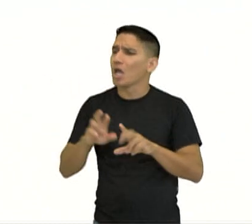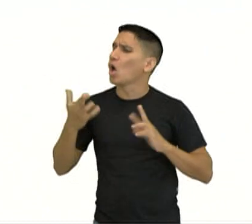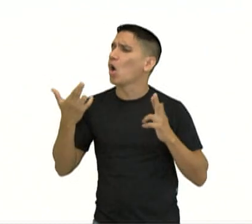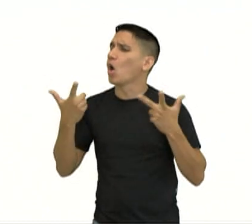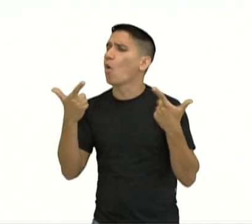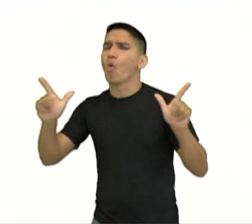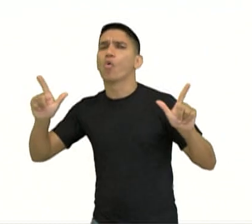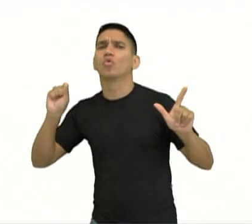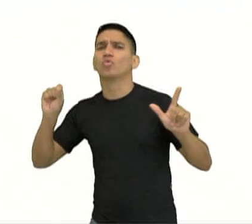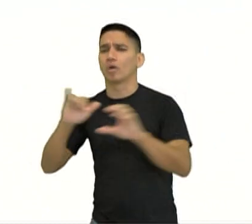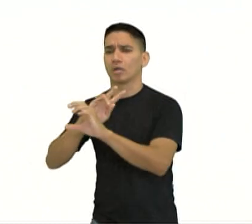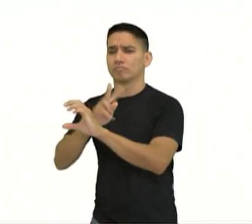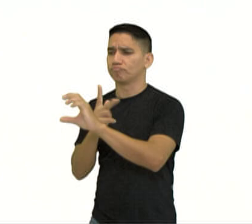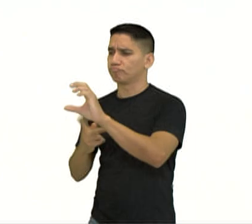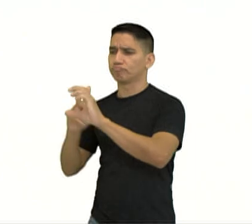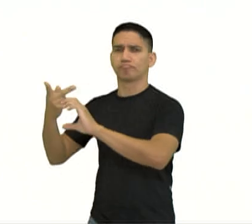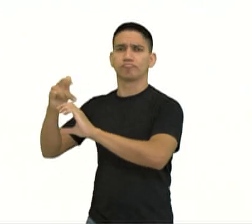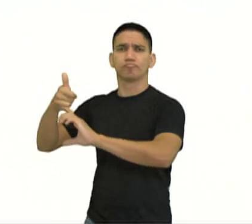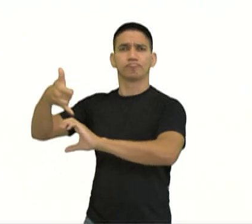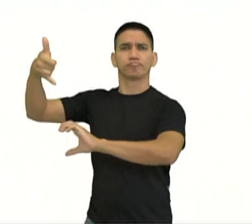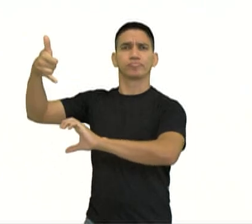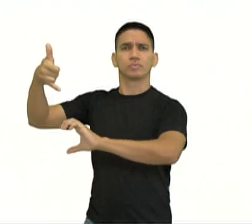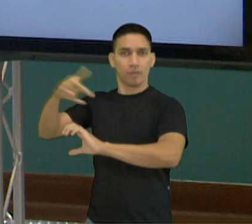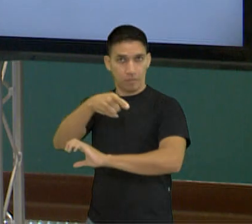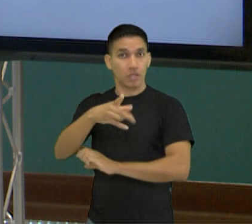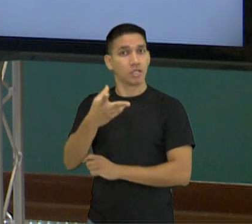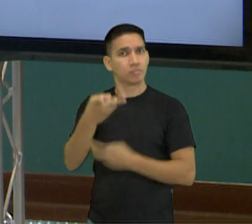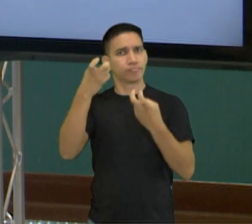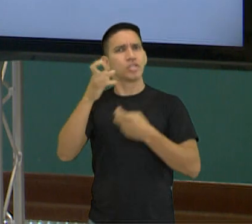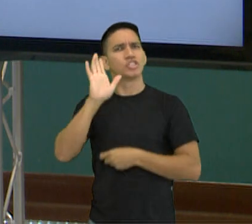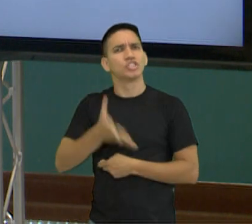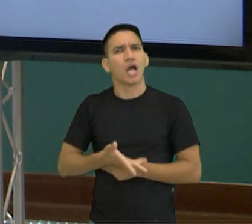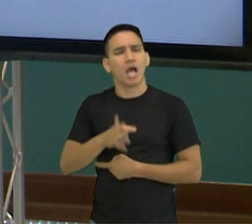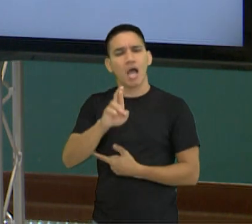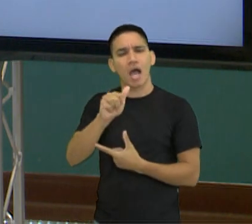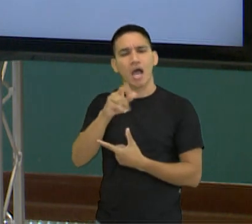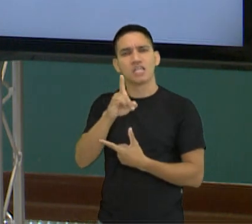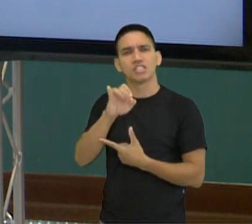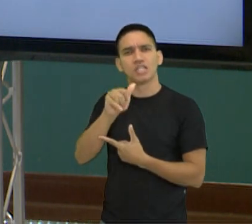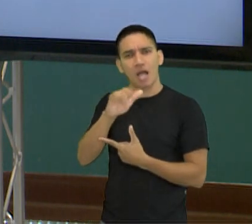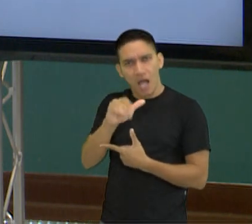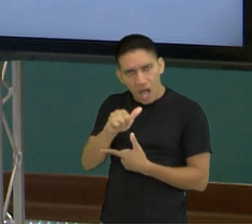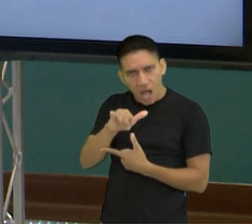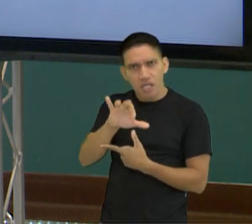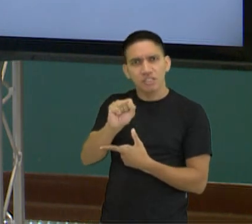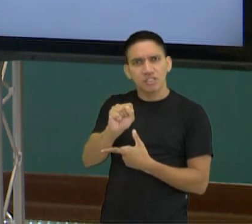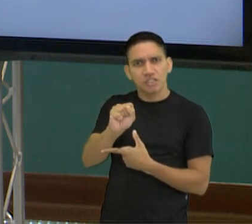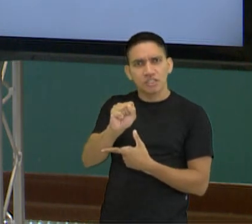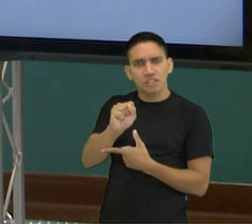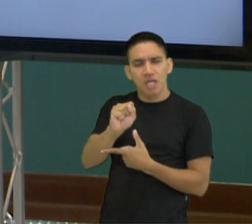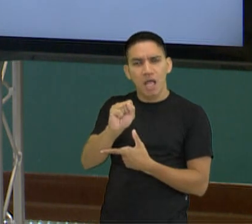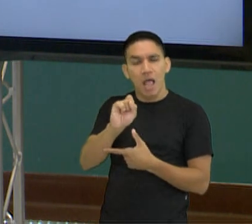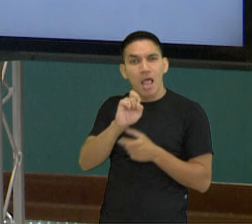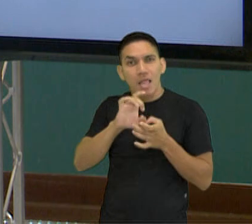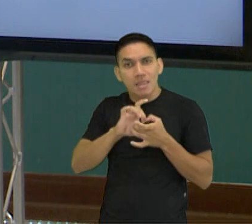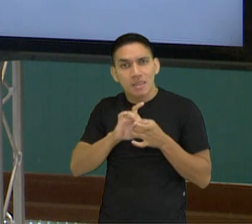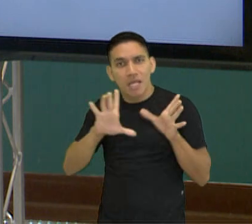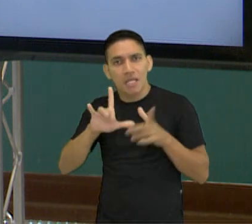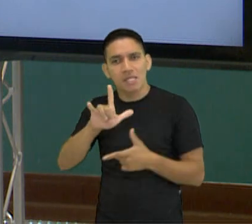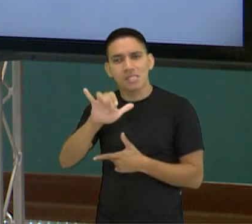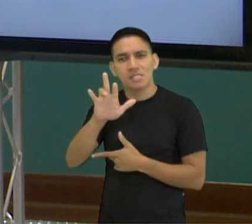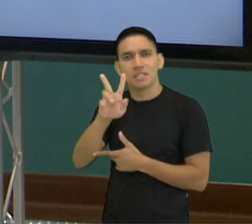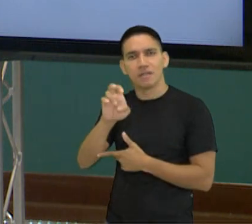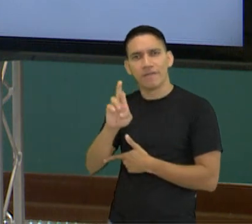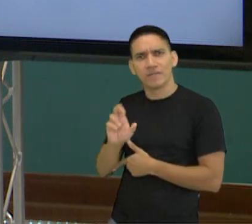ramificada? E você já ouviu falar em radicais livres? Sim, são questionamentos que nós vamos responder